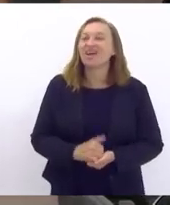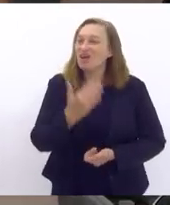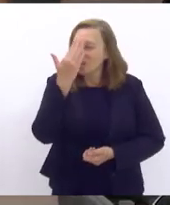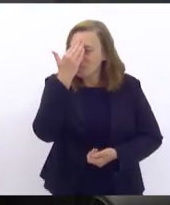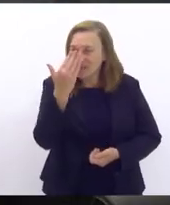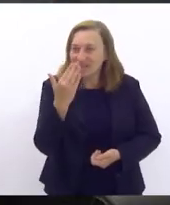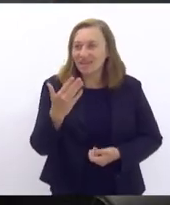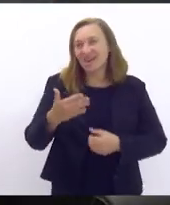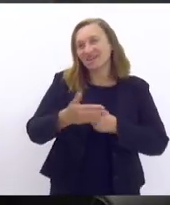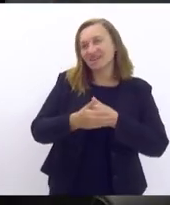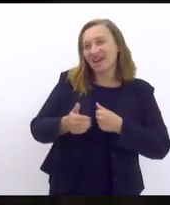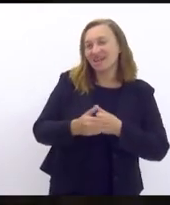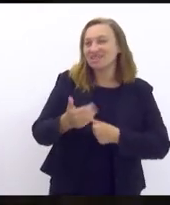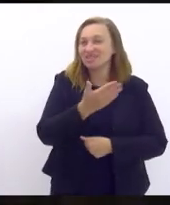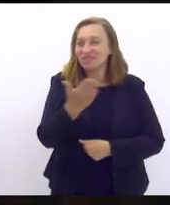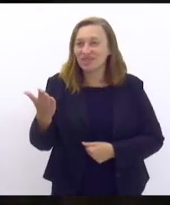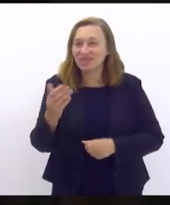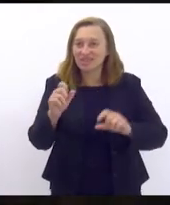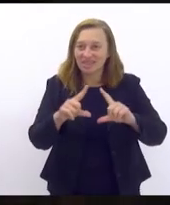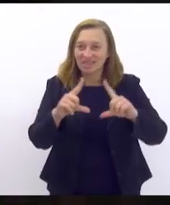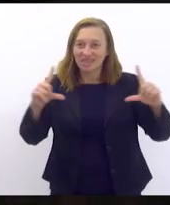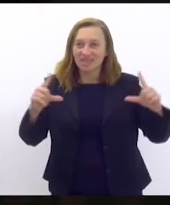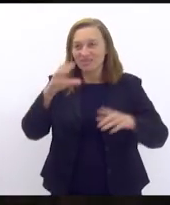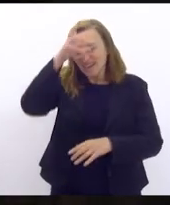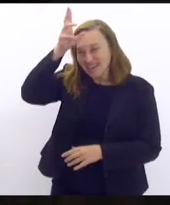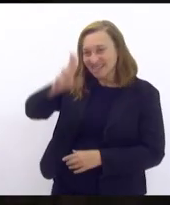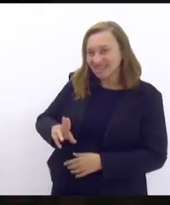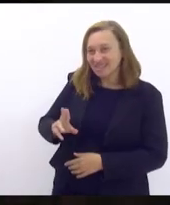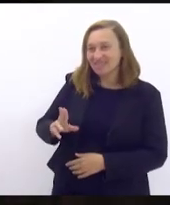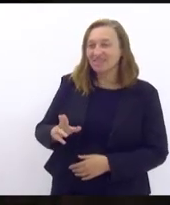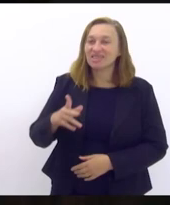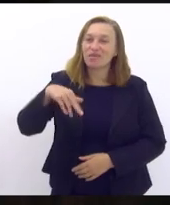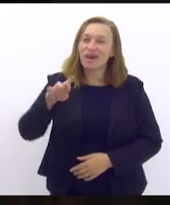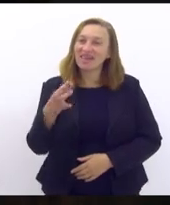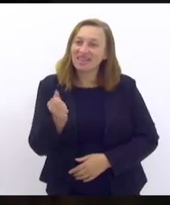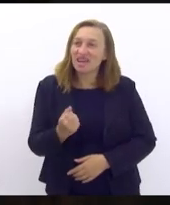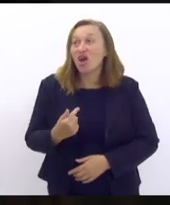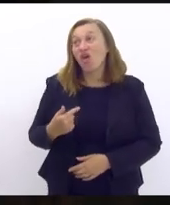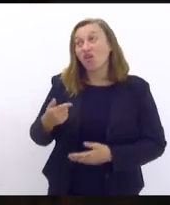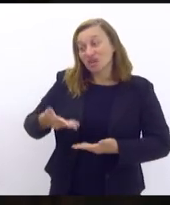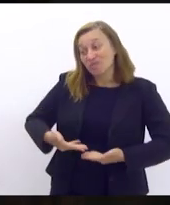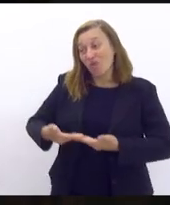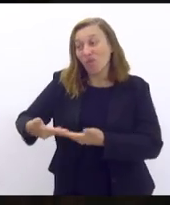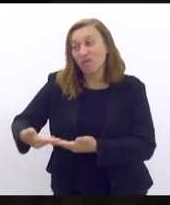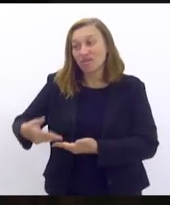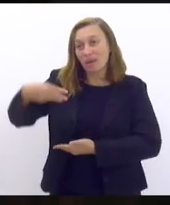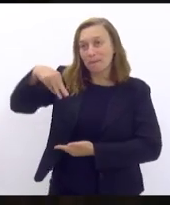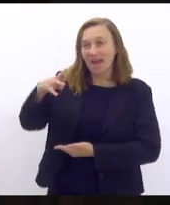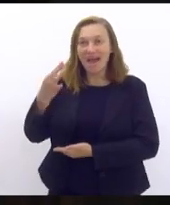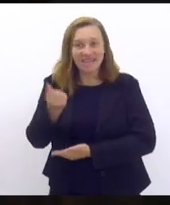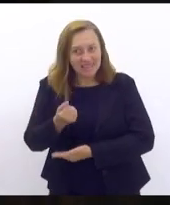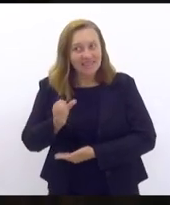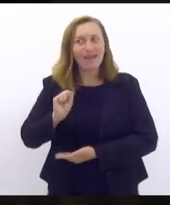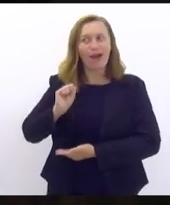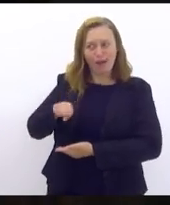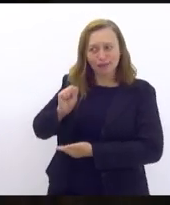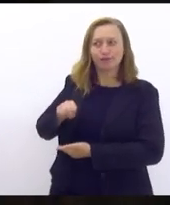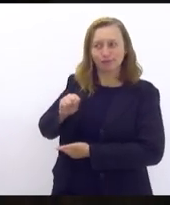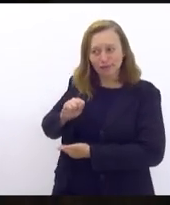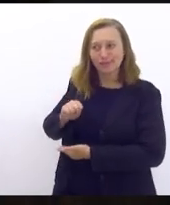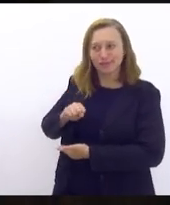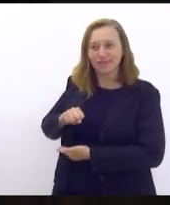Obrigado, carinho de vocês, ali o cartaz. Obrigado, tia Ju, nossa madrinha. Vocês me convidaram para ser madrinha, eu sou madrinha